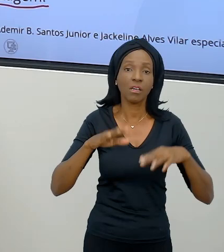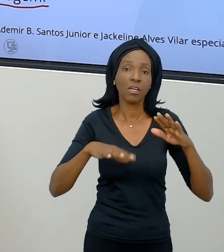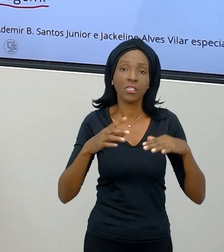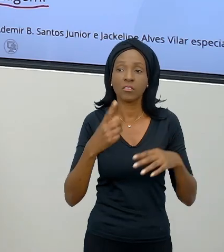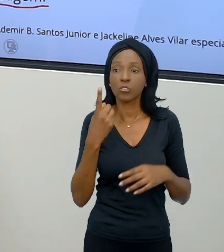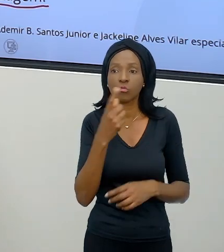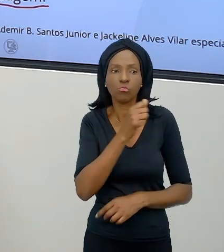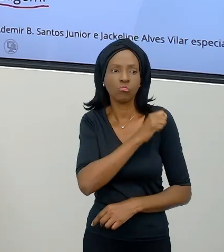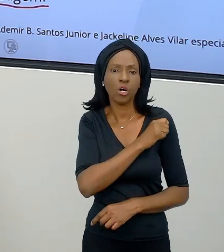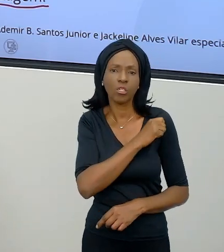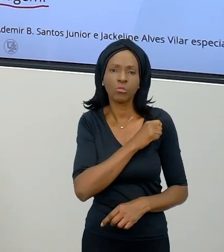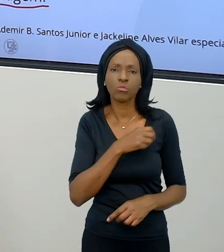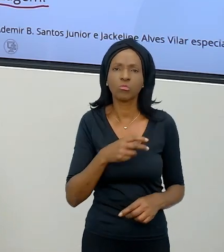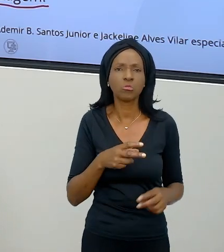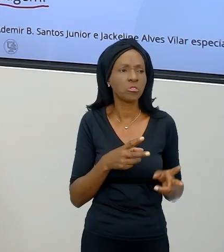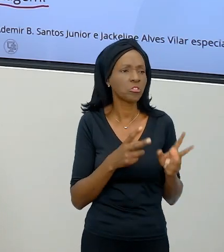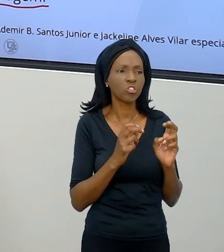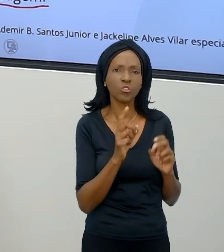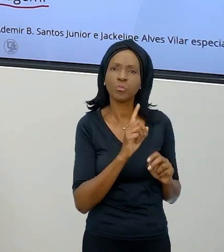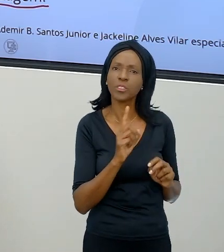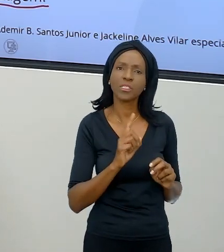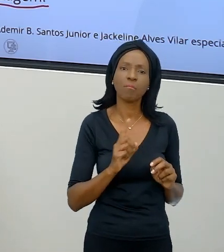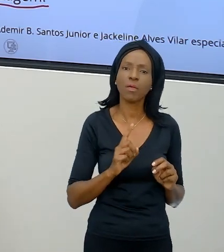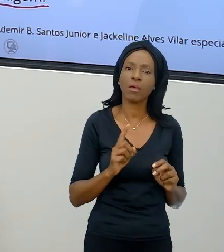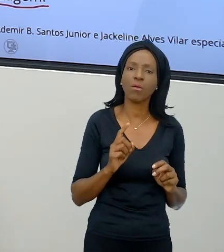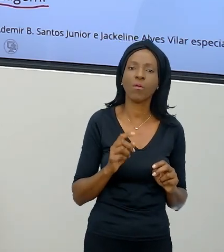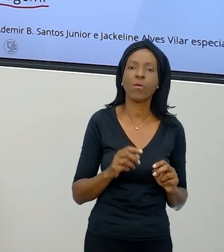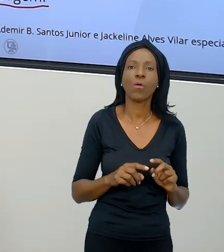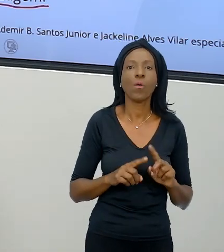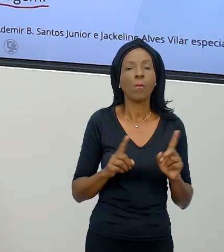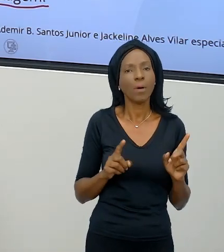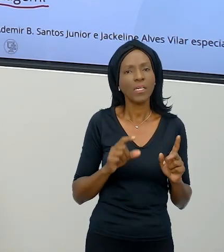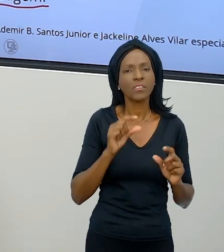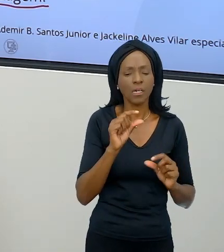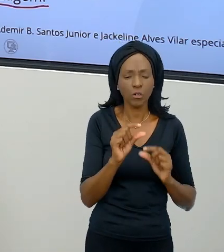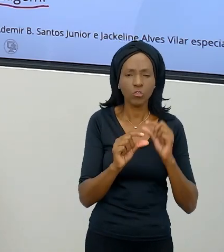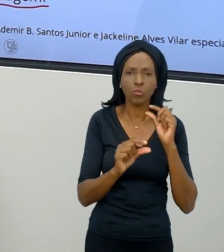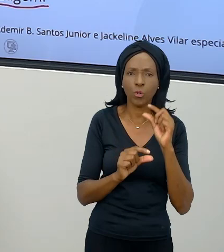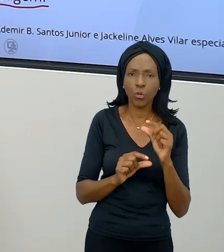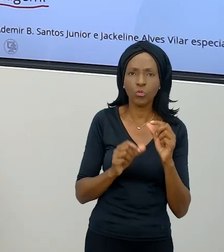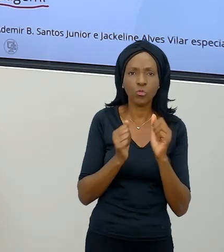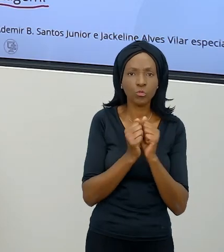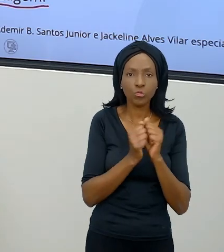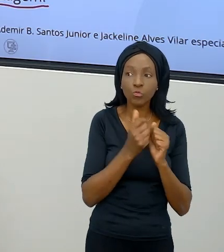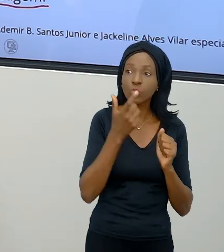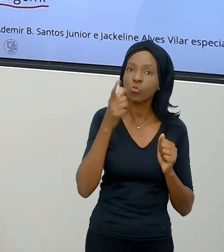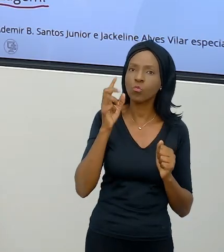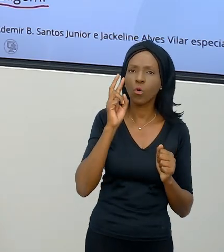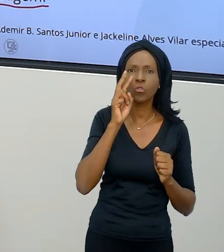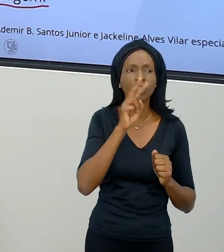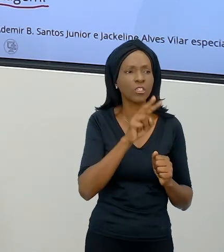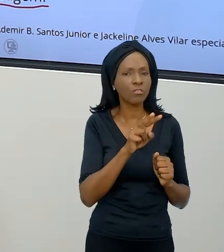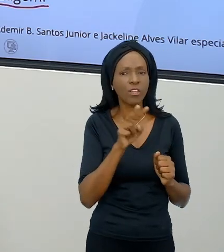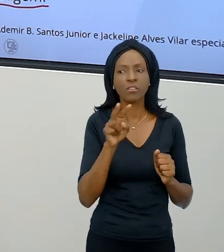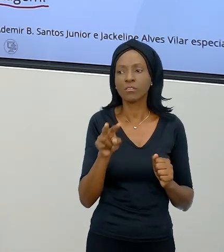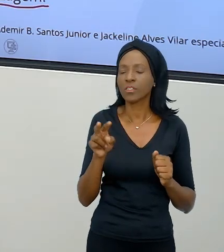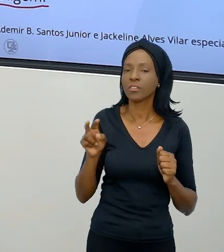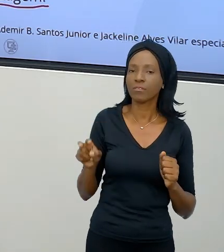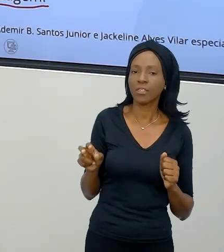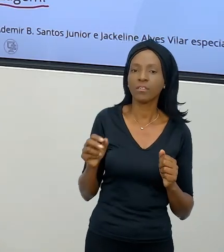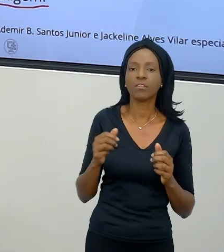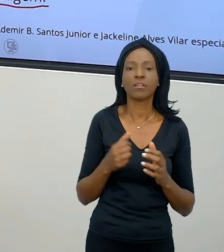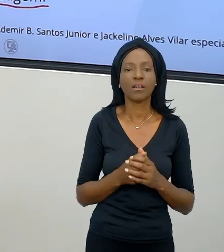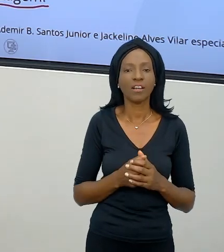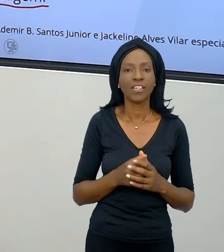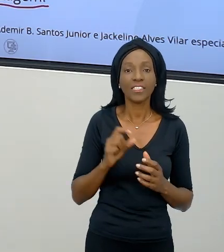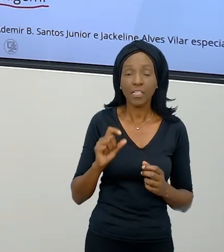não estava plenamente perceptível, né? Mas à medida que ele se conecta com os outros, o significado vai